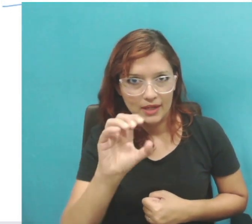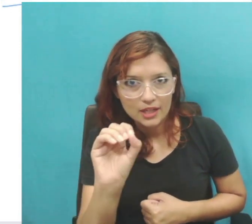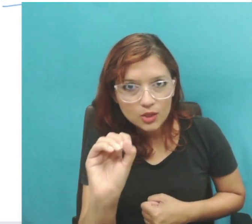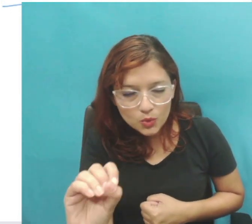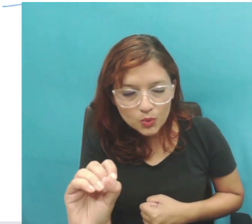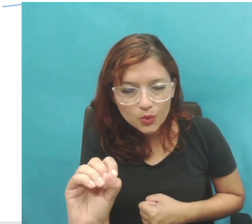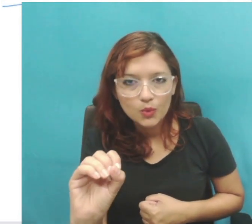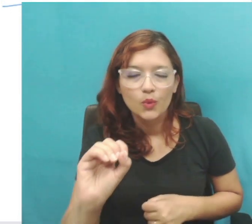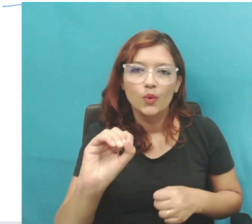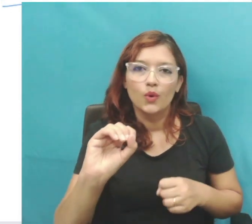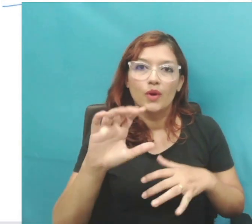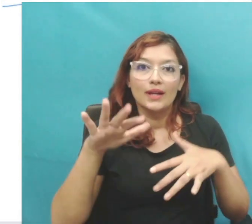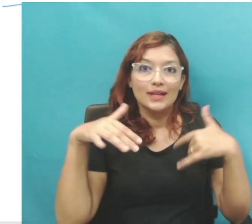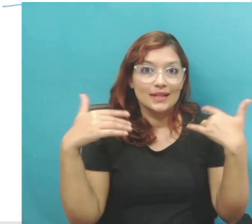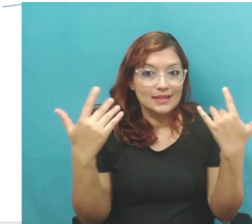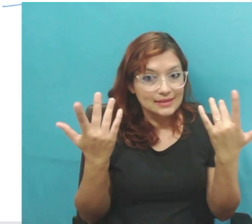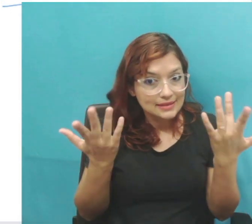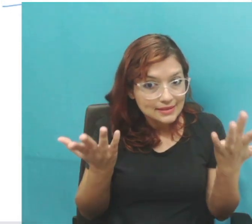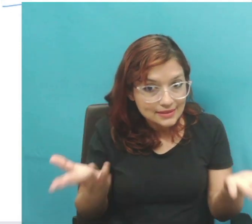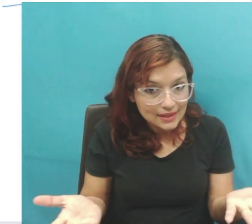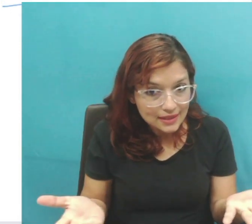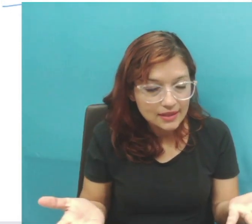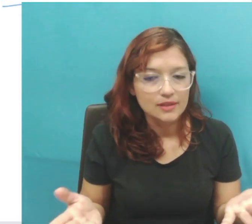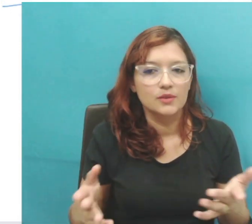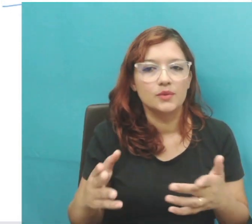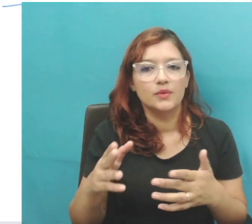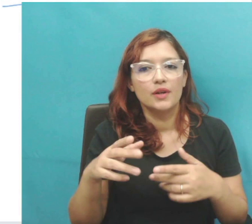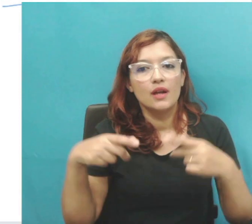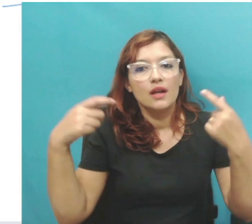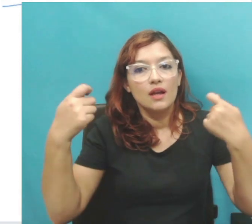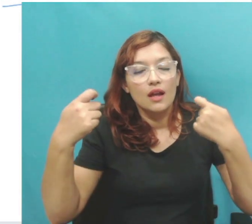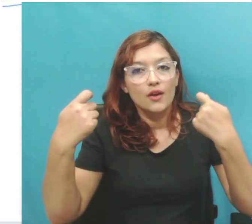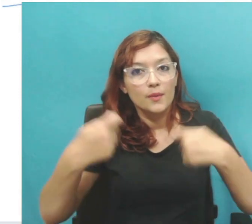o pronome oblíquo,